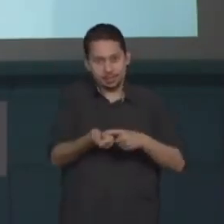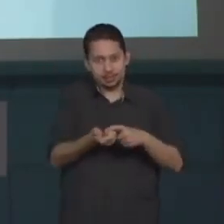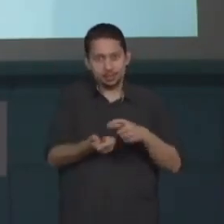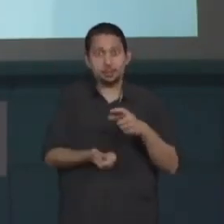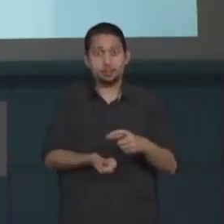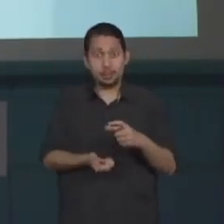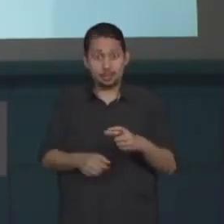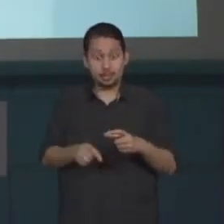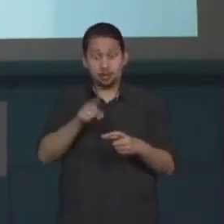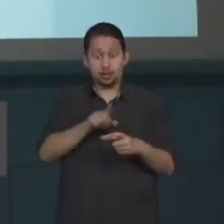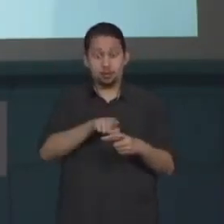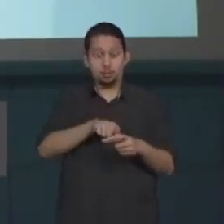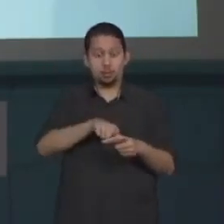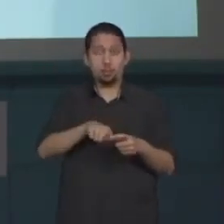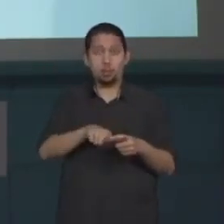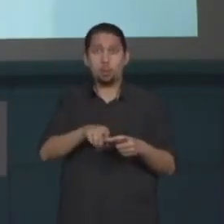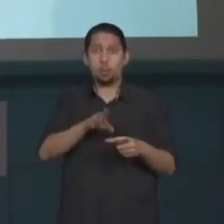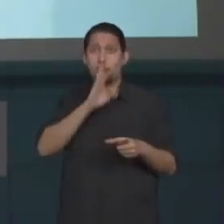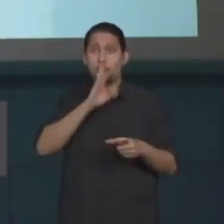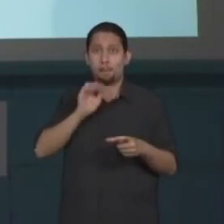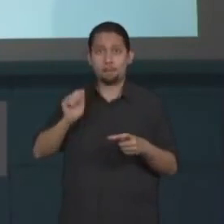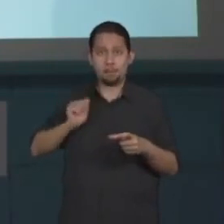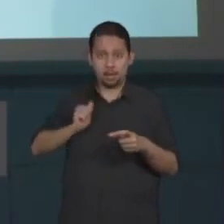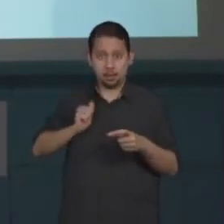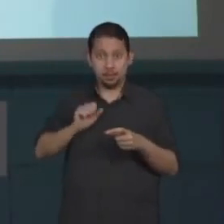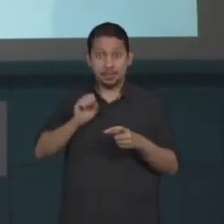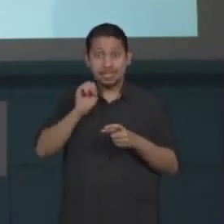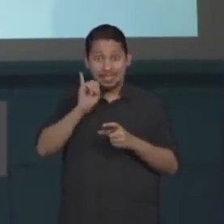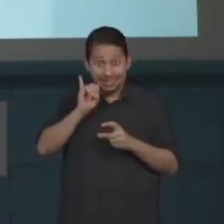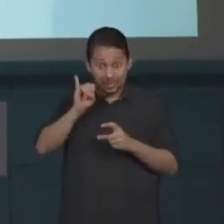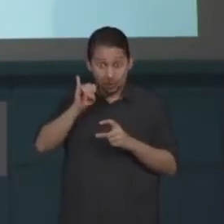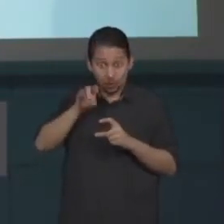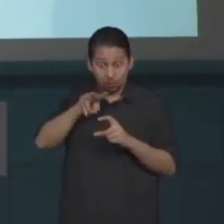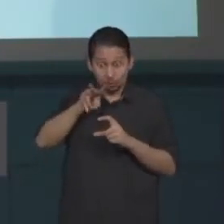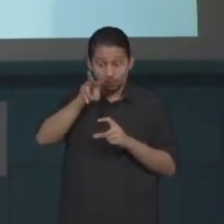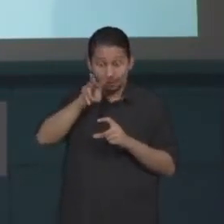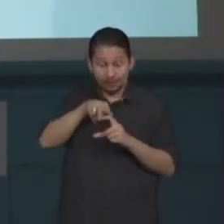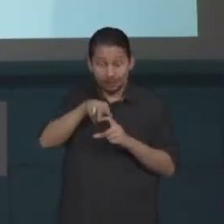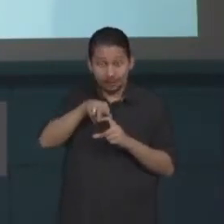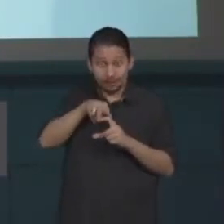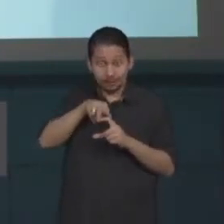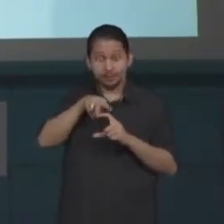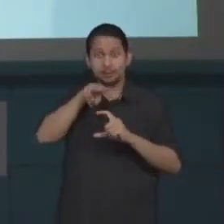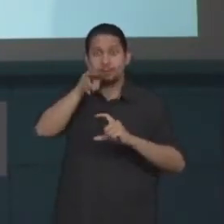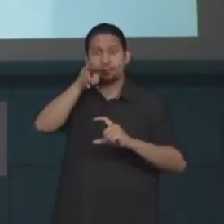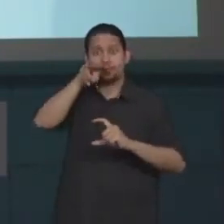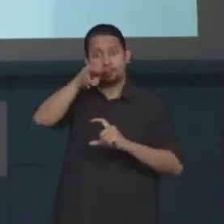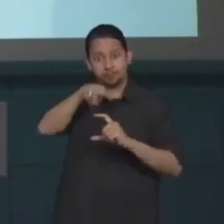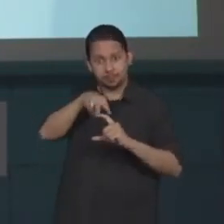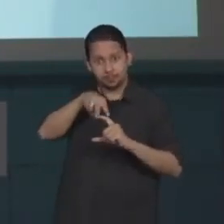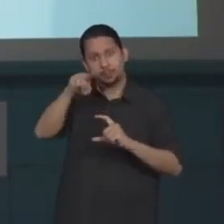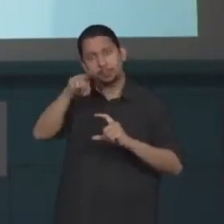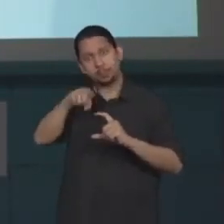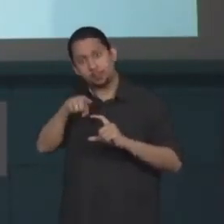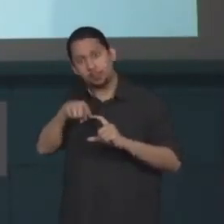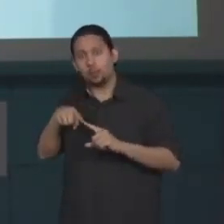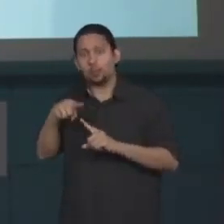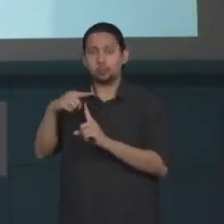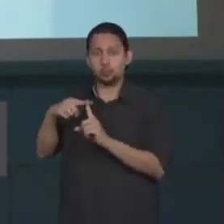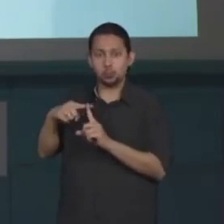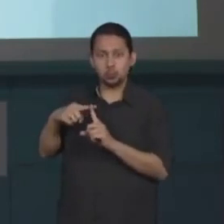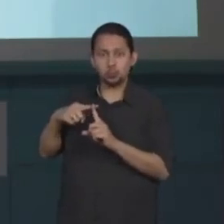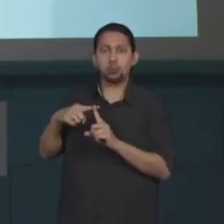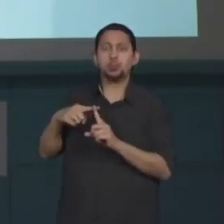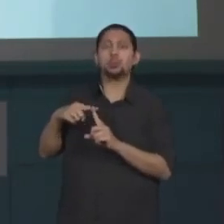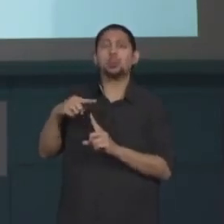parado aqui. Se eu fizer a ligação, como eu mostrei ali anteriormente para vocês, o polo positivo no polo